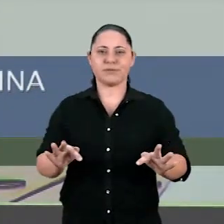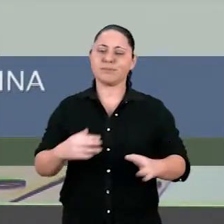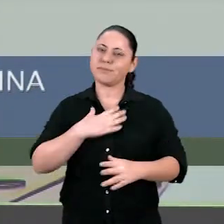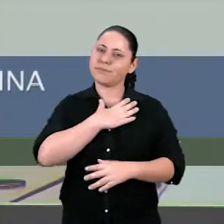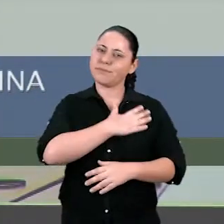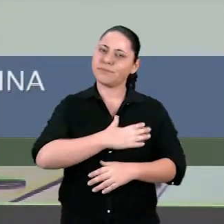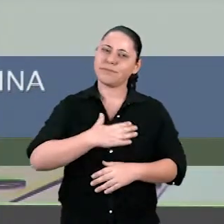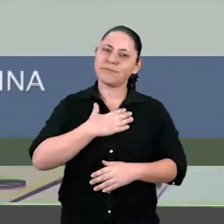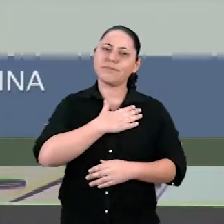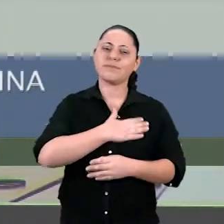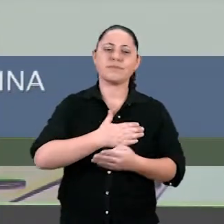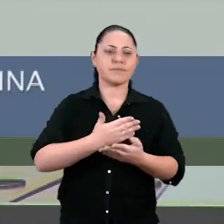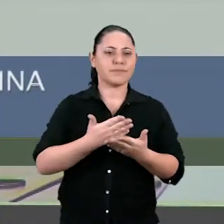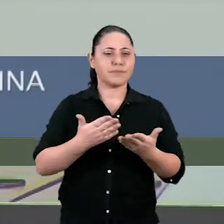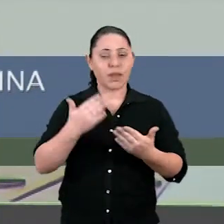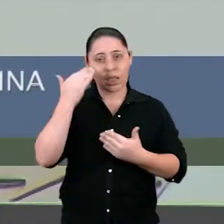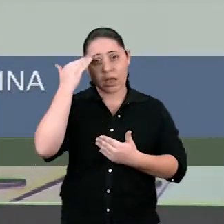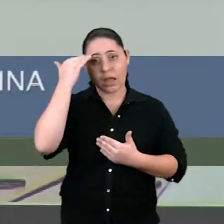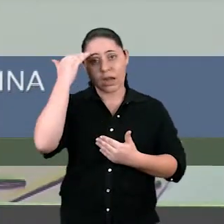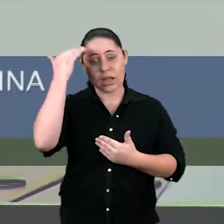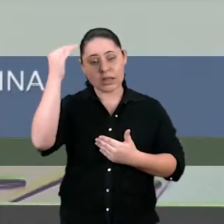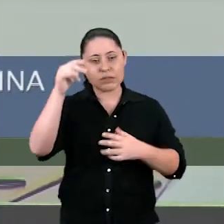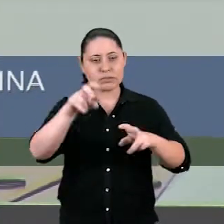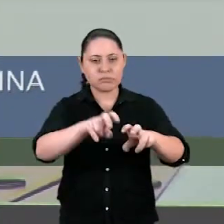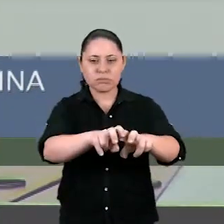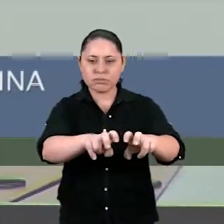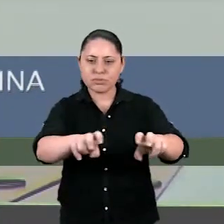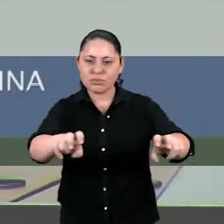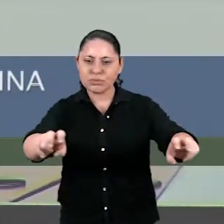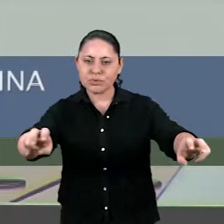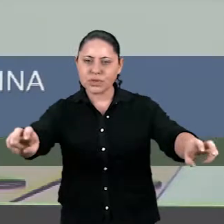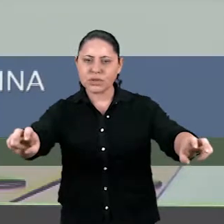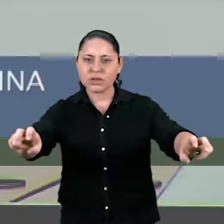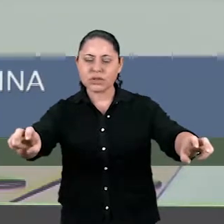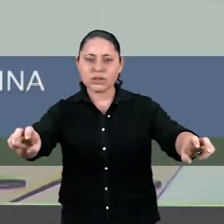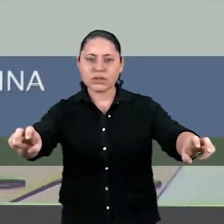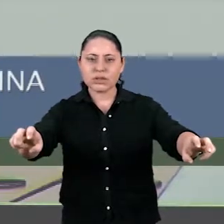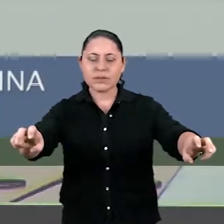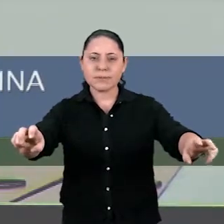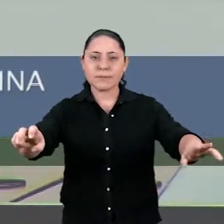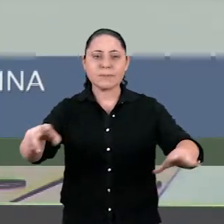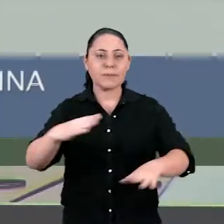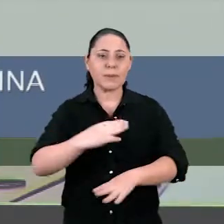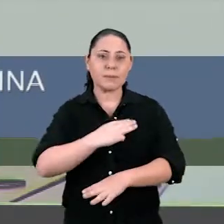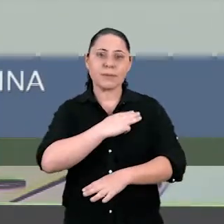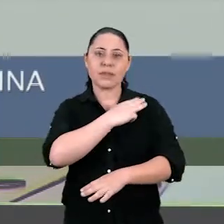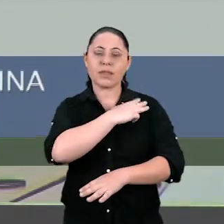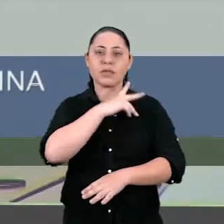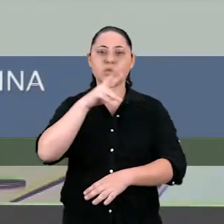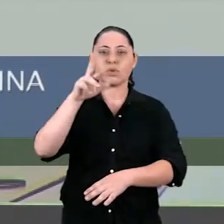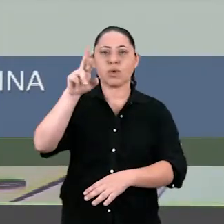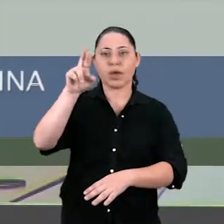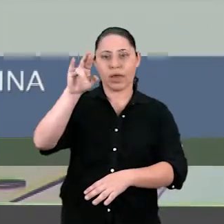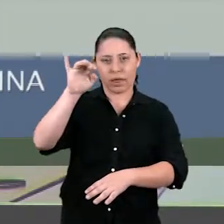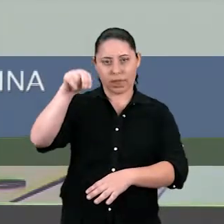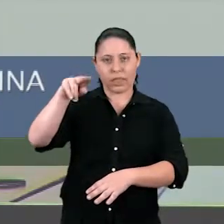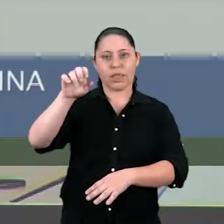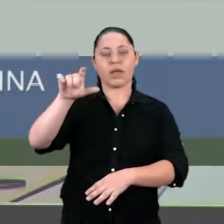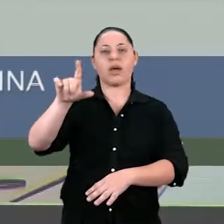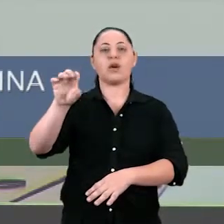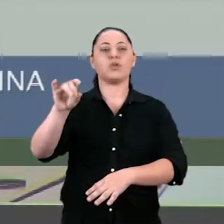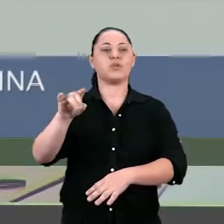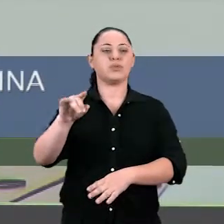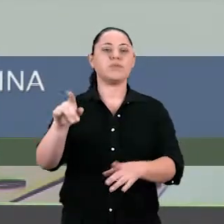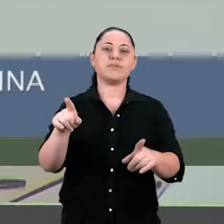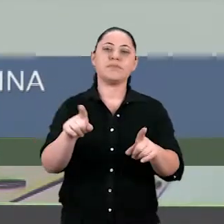primeiro lugar, aos membros da mesa, na pessoa do ministro Reinaldo. Agradeço também pelos comentários tão gentis. Em